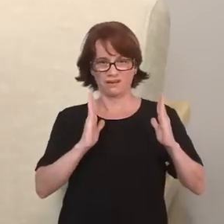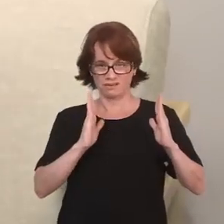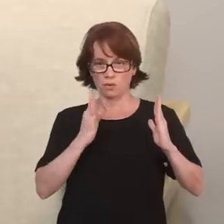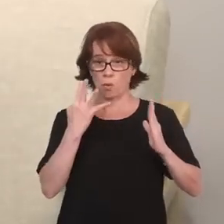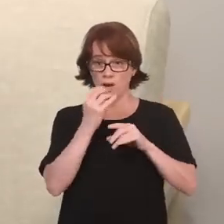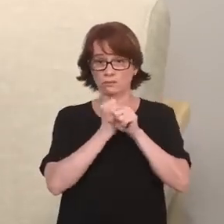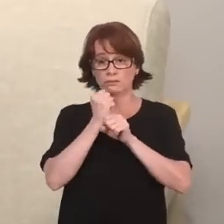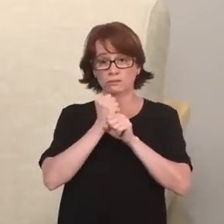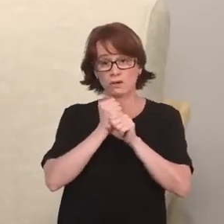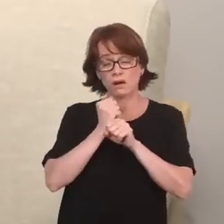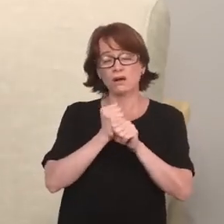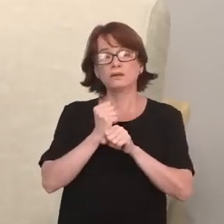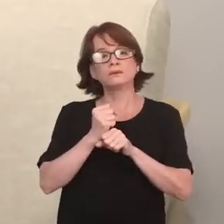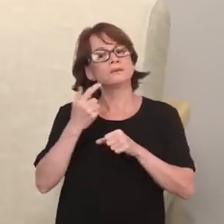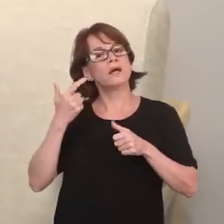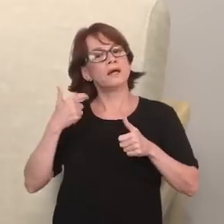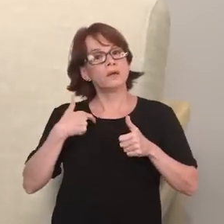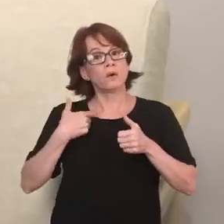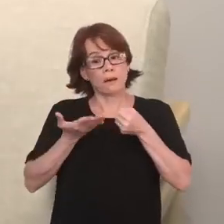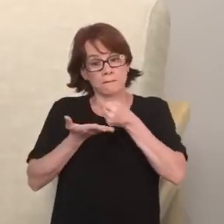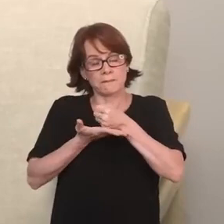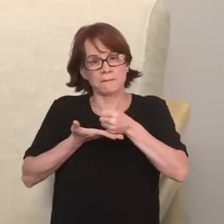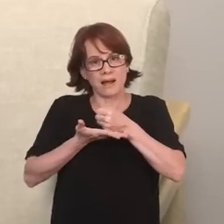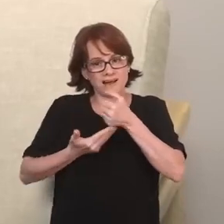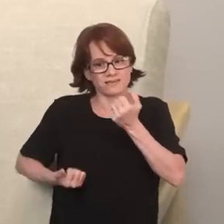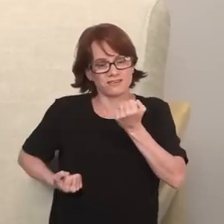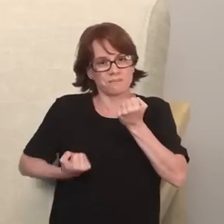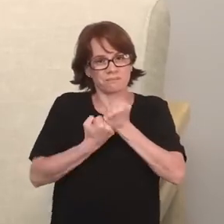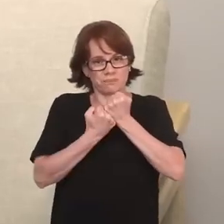do governo, é uma posição muito mais